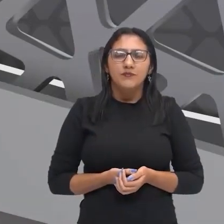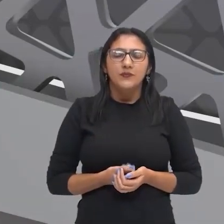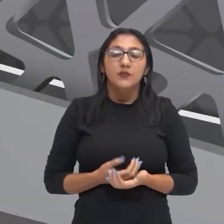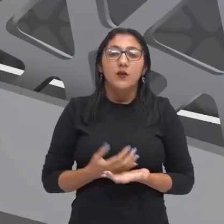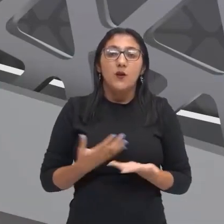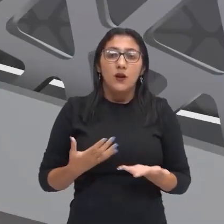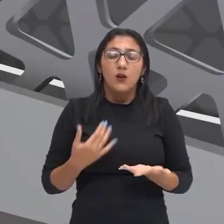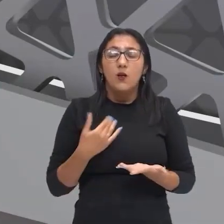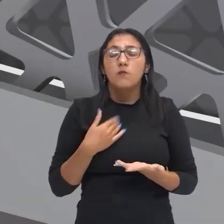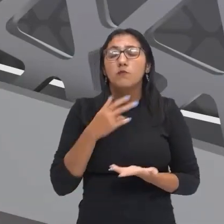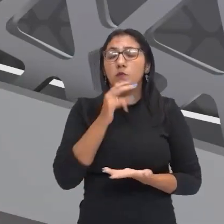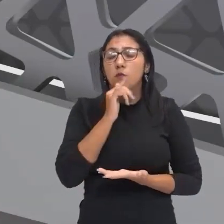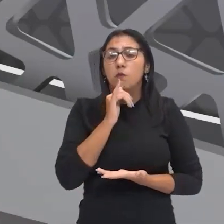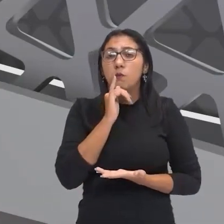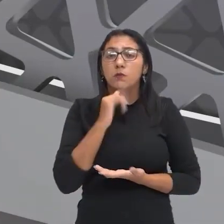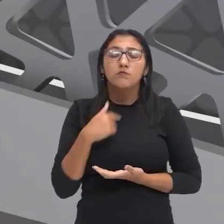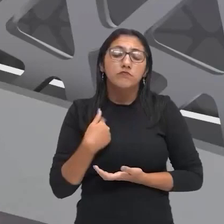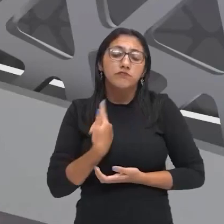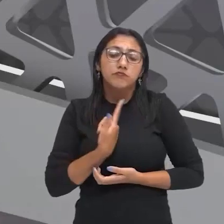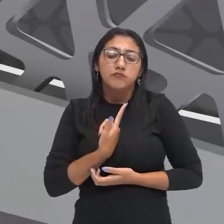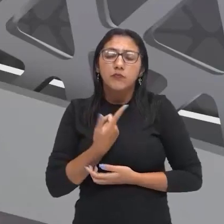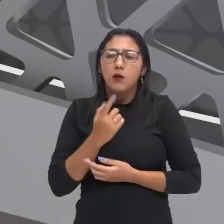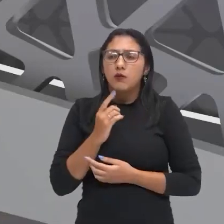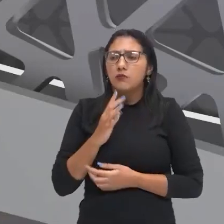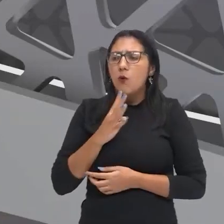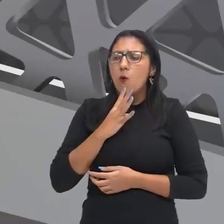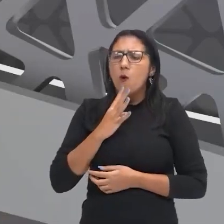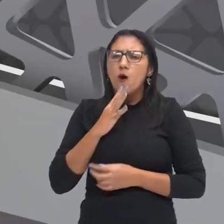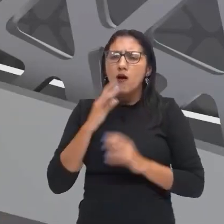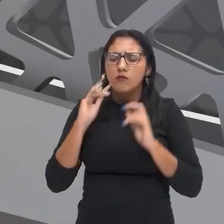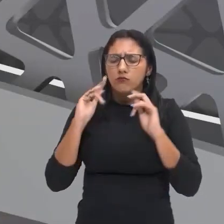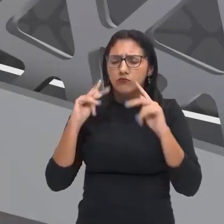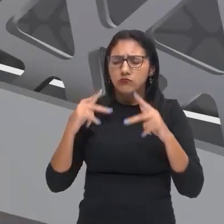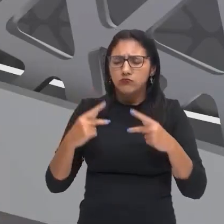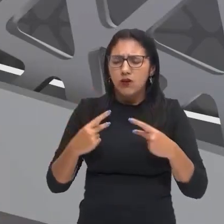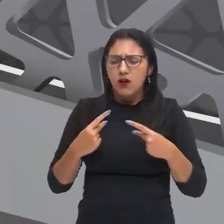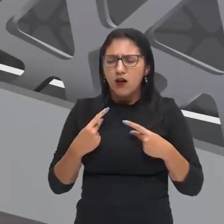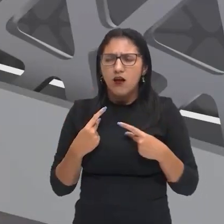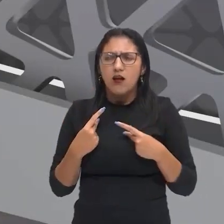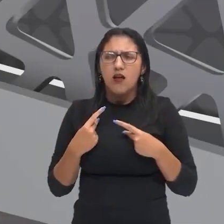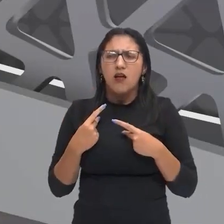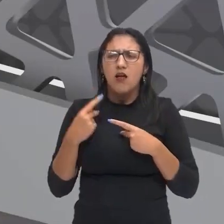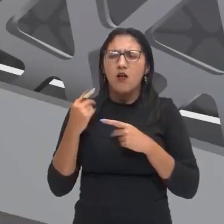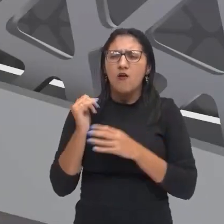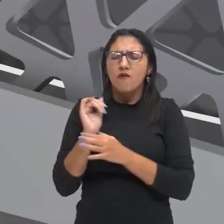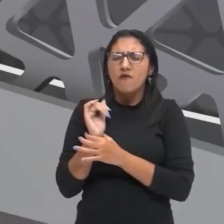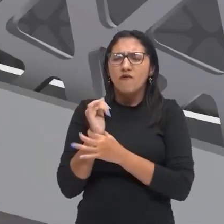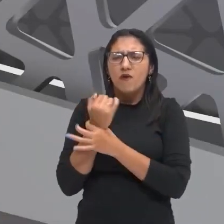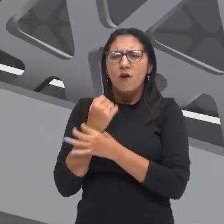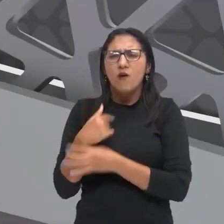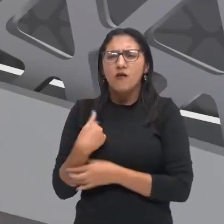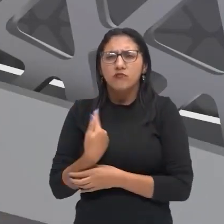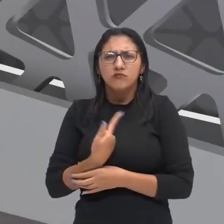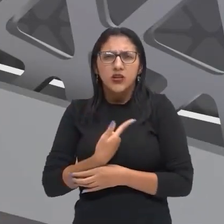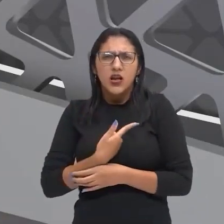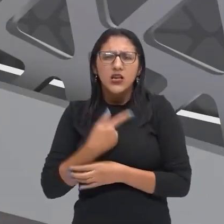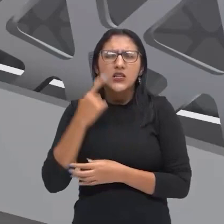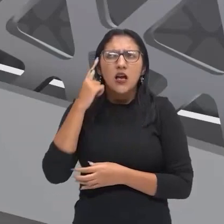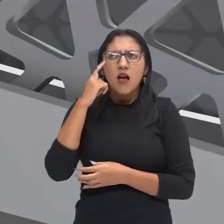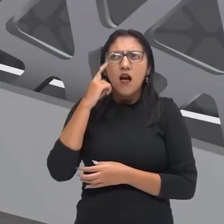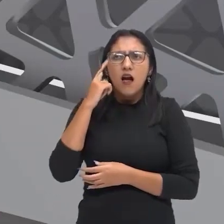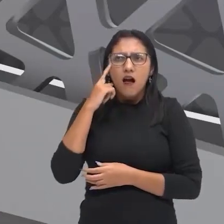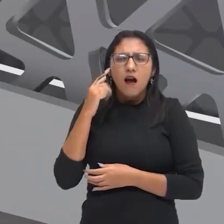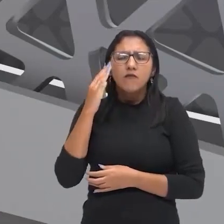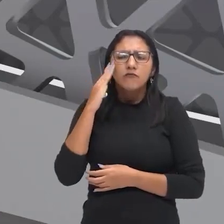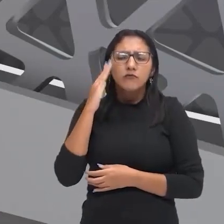quando nós nos conhecemos, nós estamos fortalecidos, cientes daquilo que a gente é de